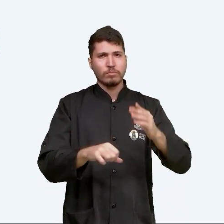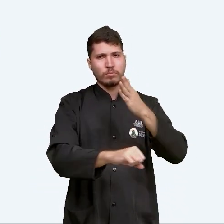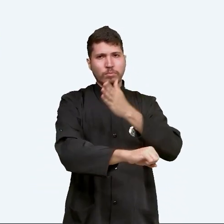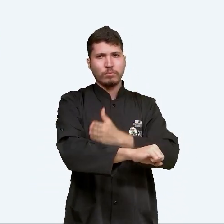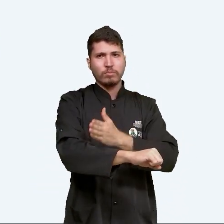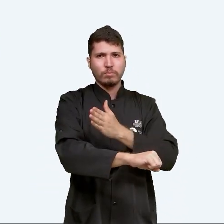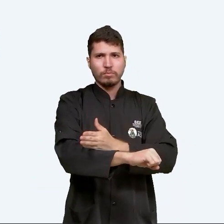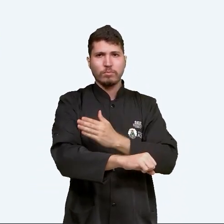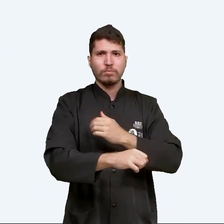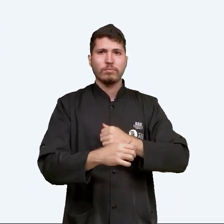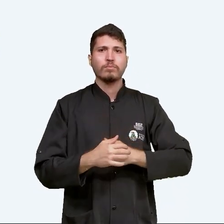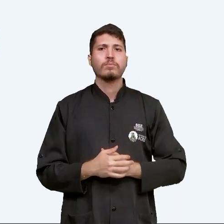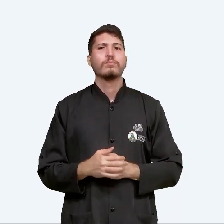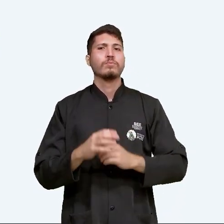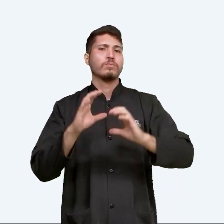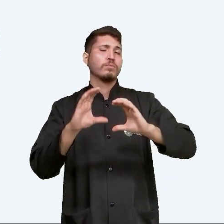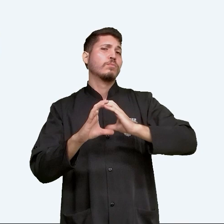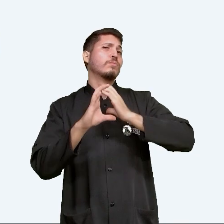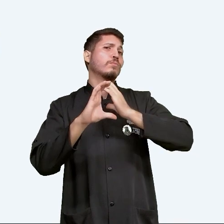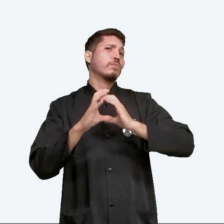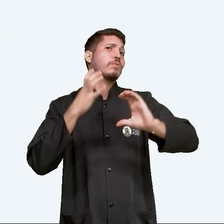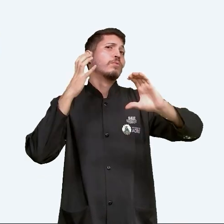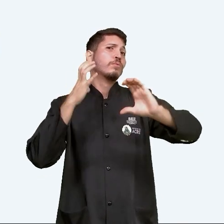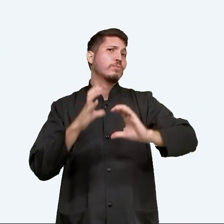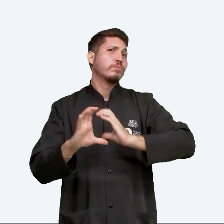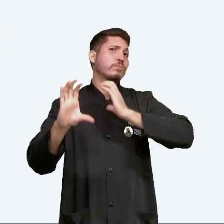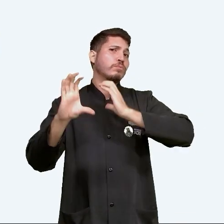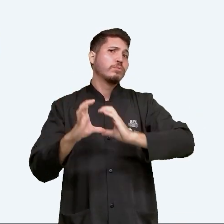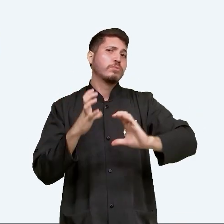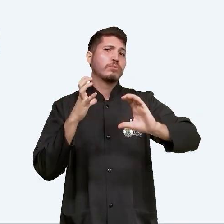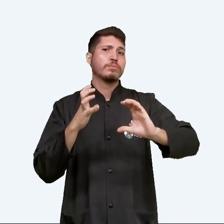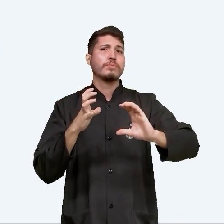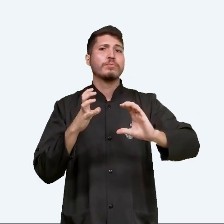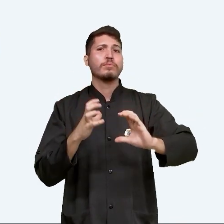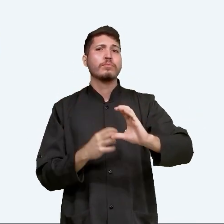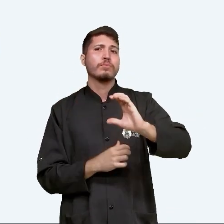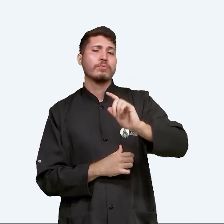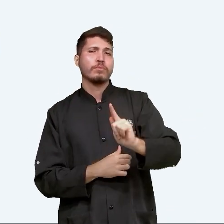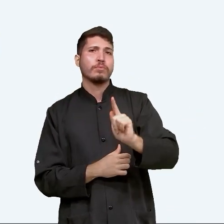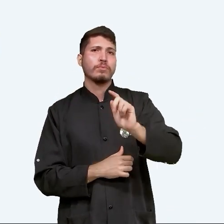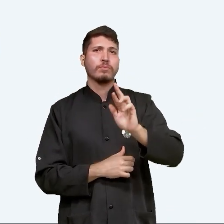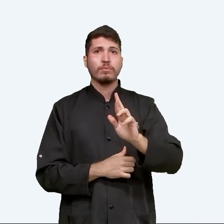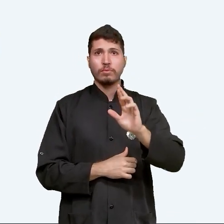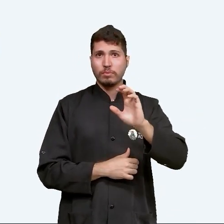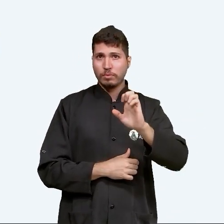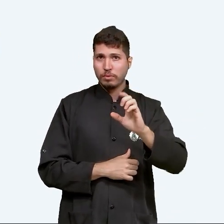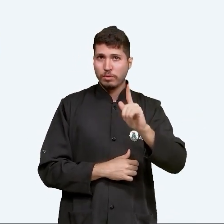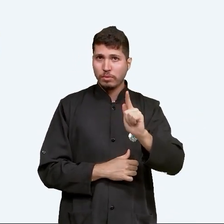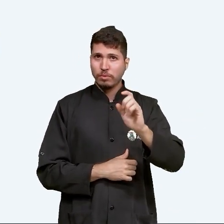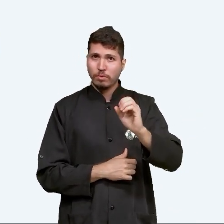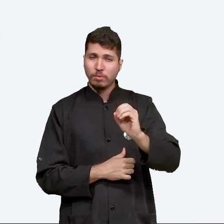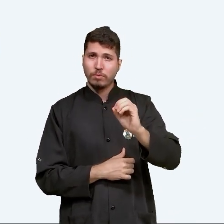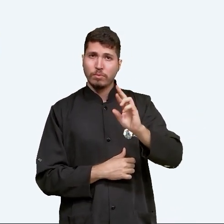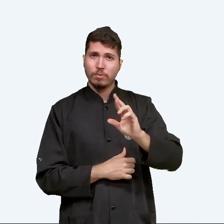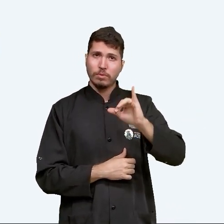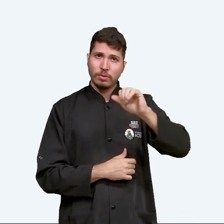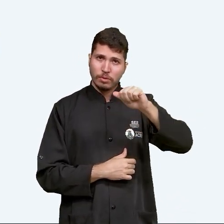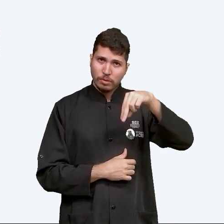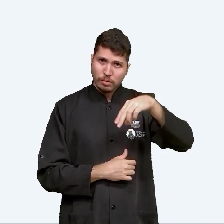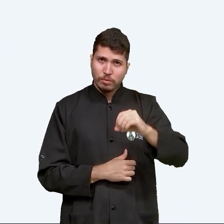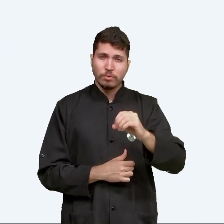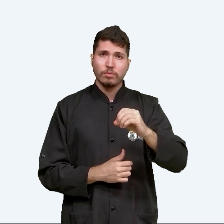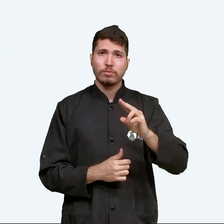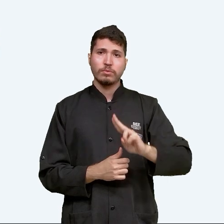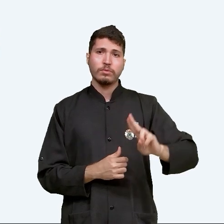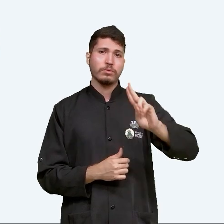canto gregoriano era uma forma musical usada nas igrejas durante a Idade Média.